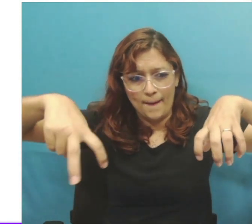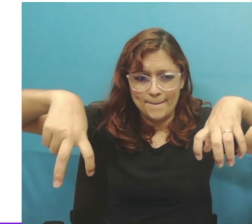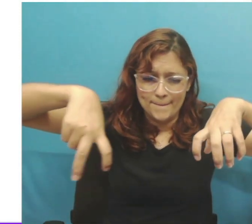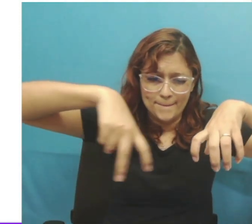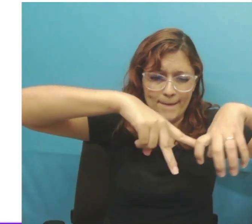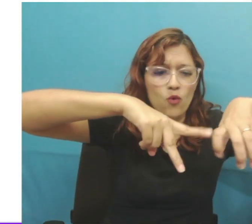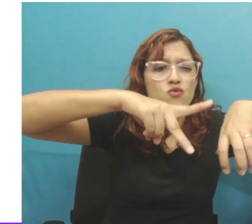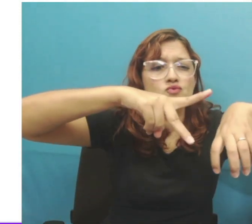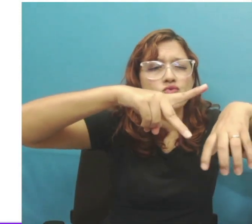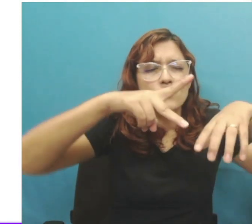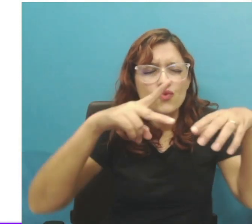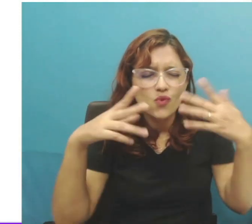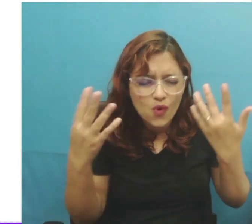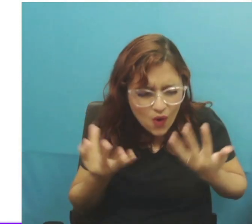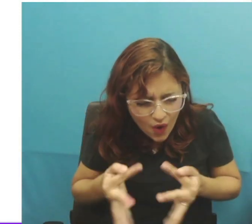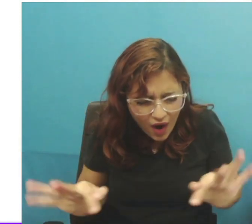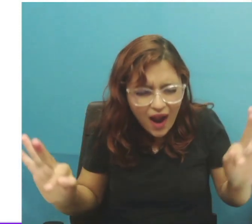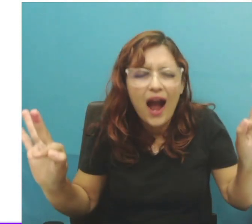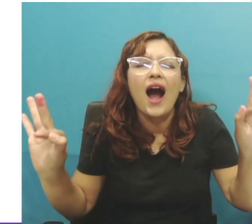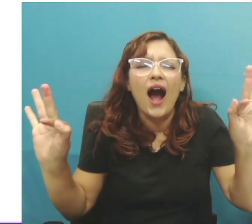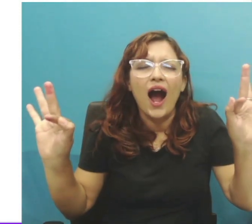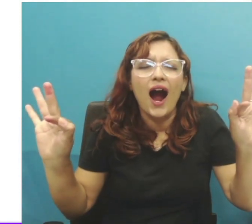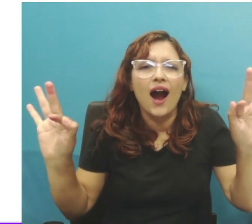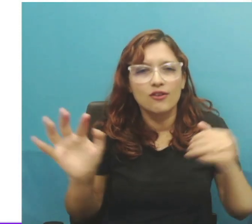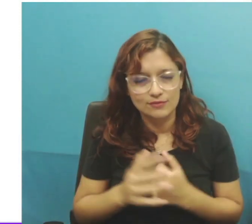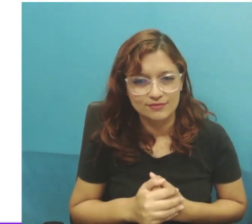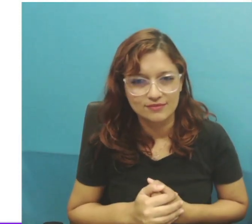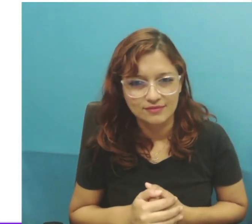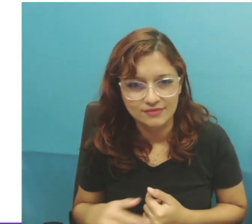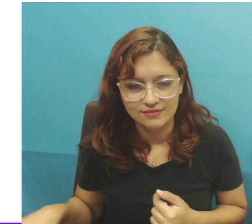sozinha se machucou.